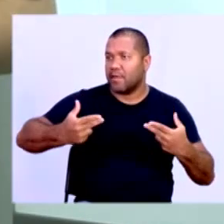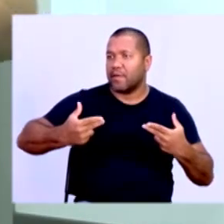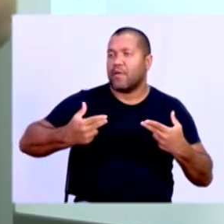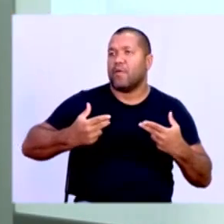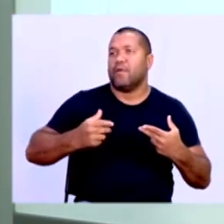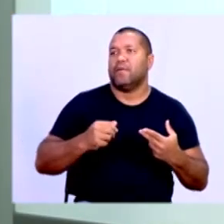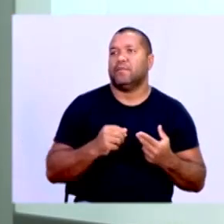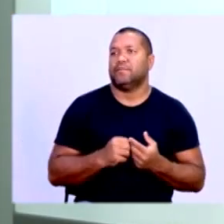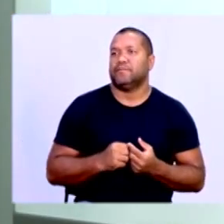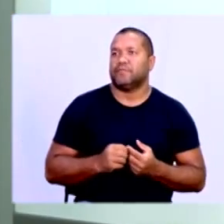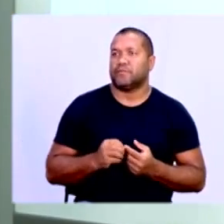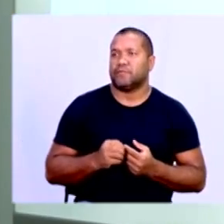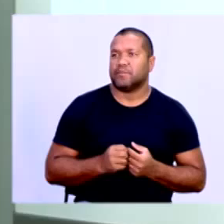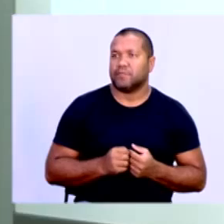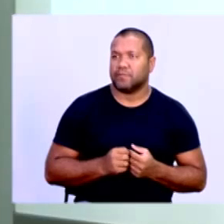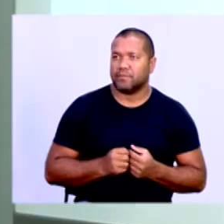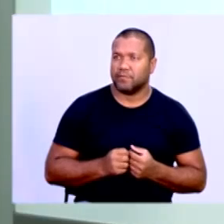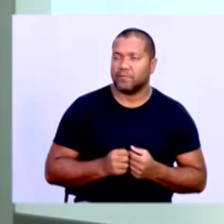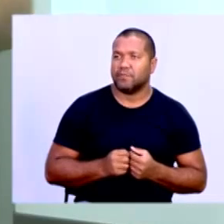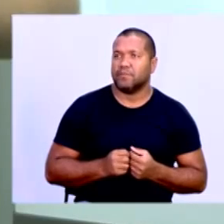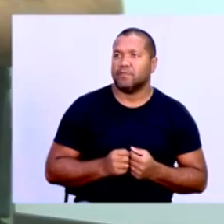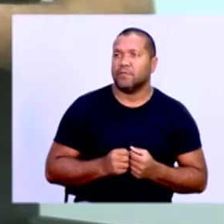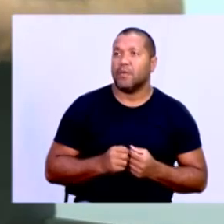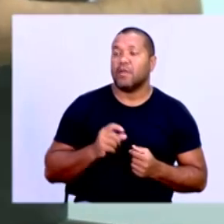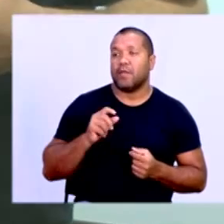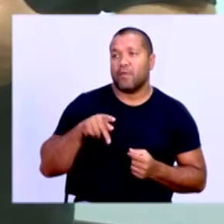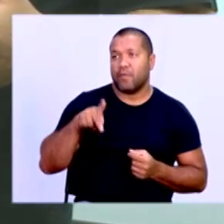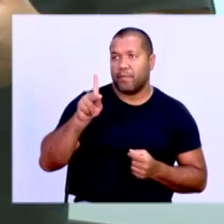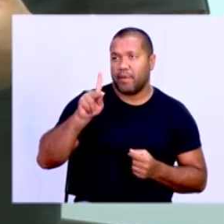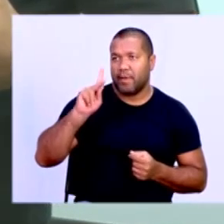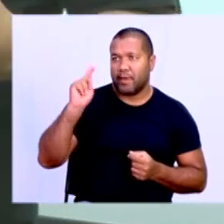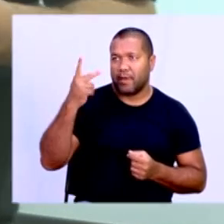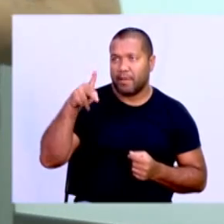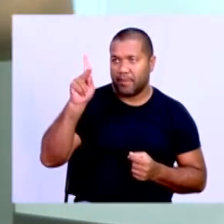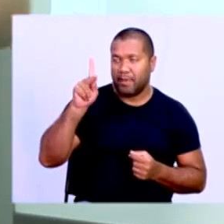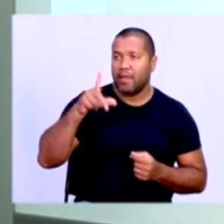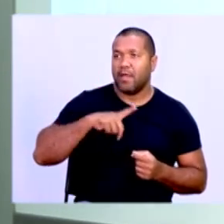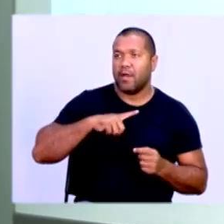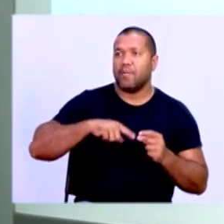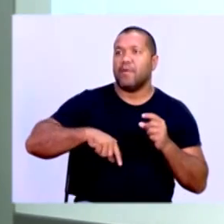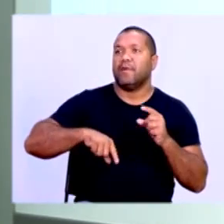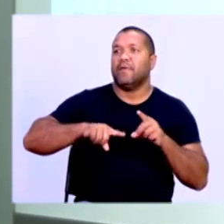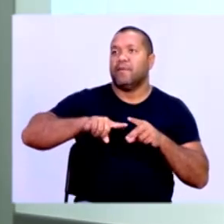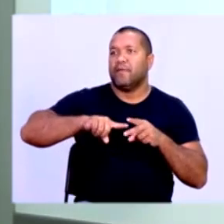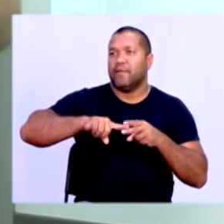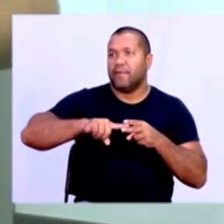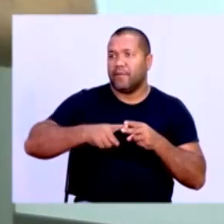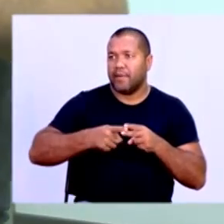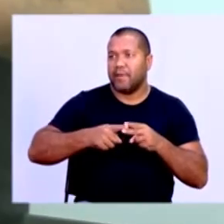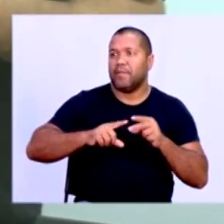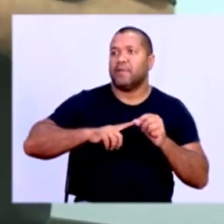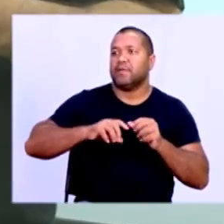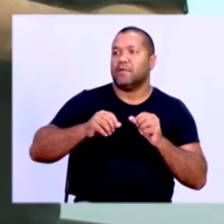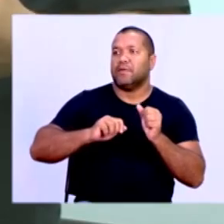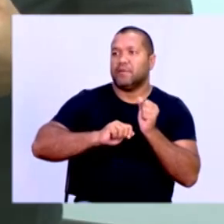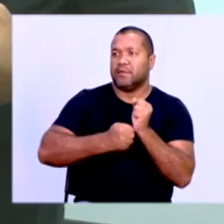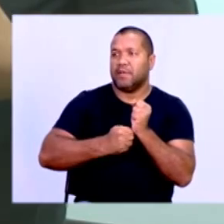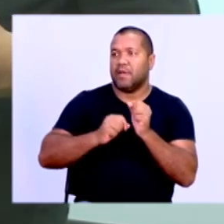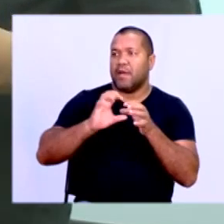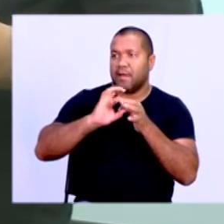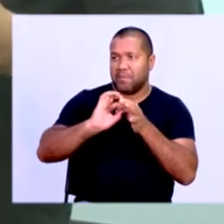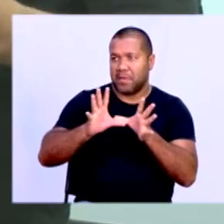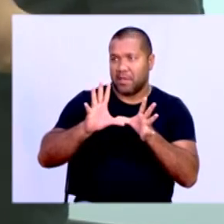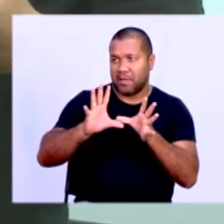significa ferramentas de código aberto. O PHP é uma delas, é uma ferramenta de código aberto. A gente não precisa pagar por